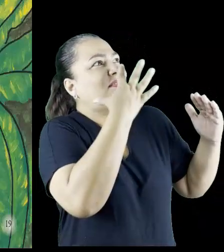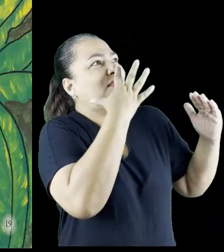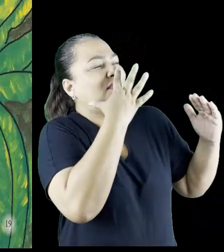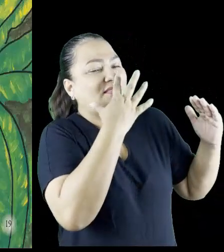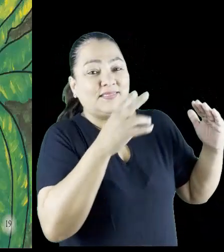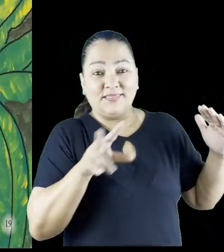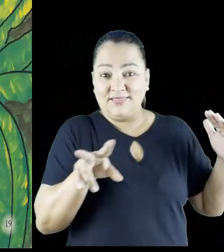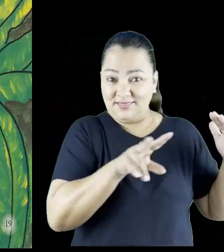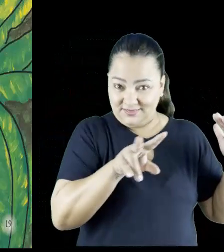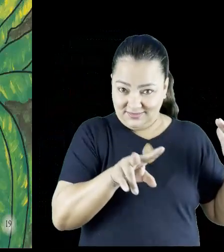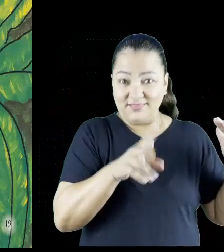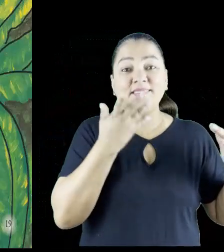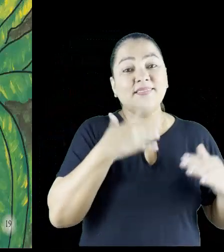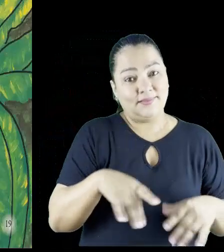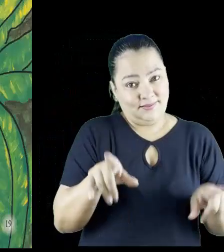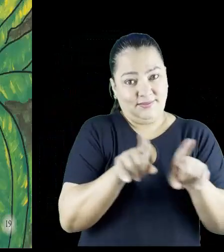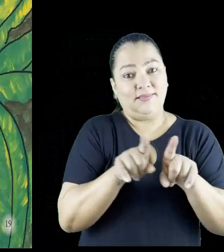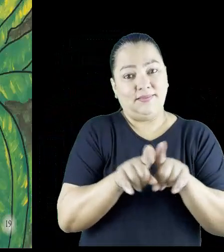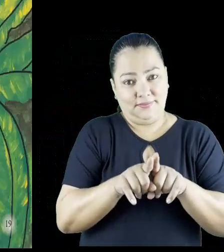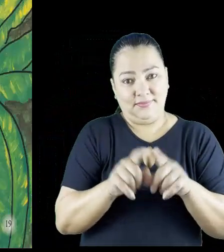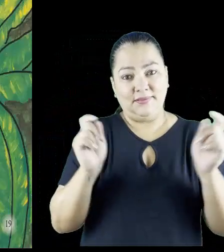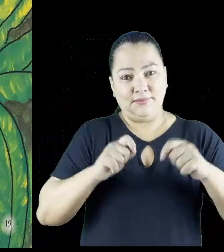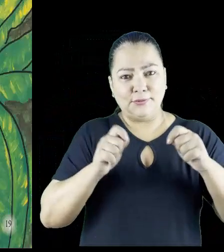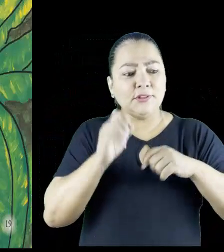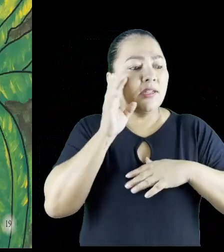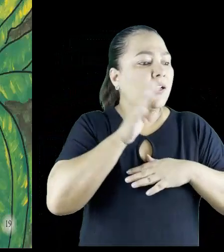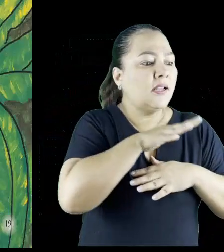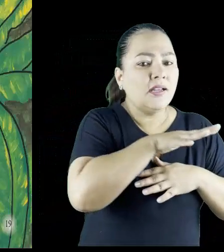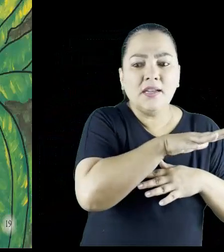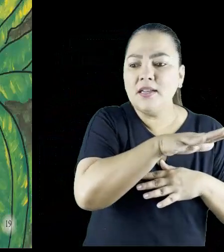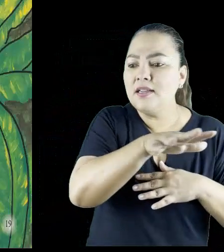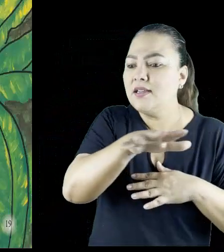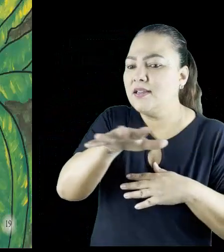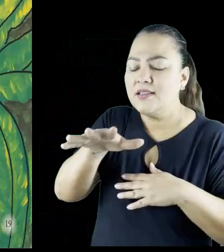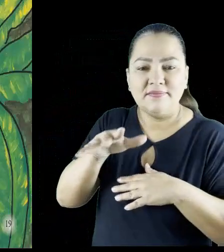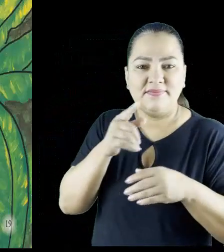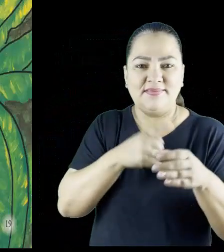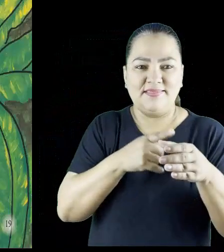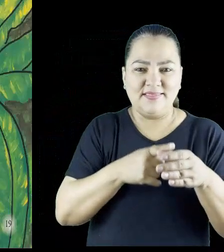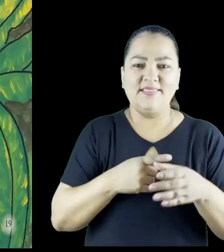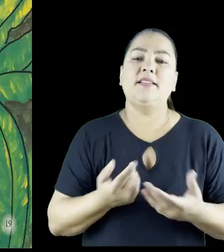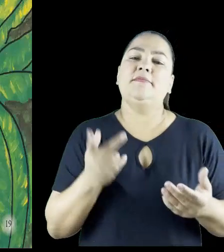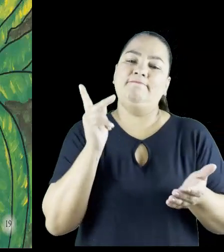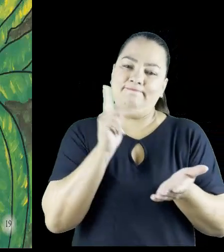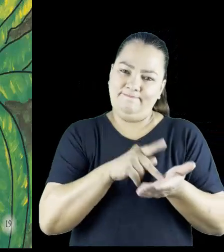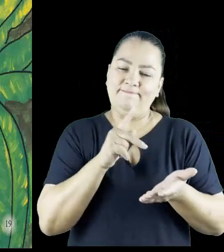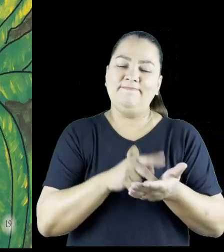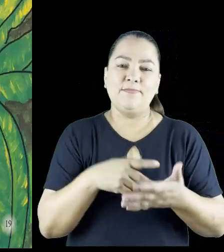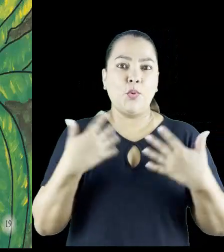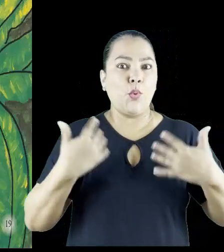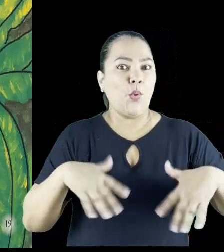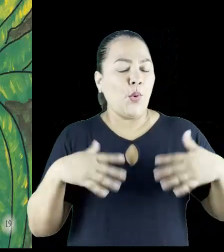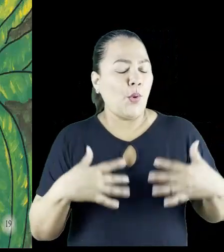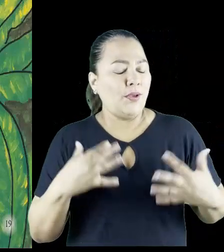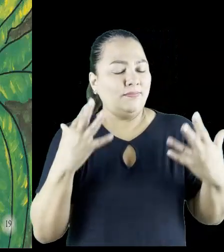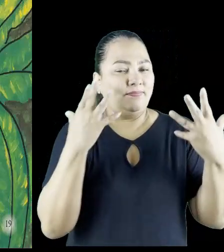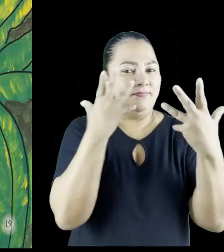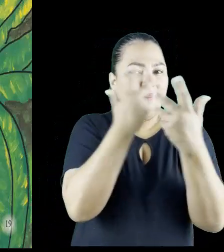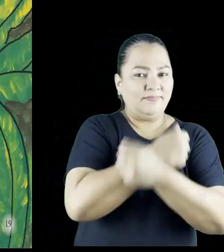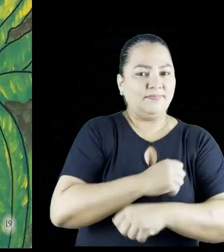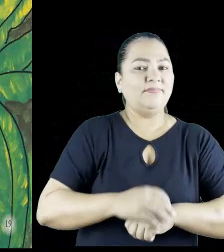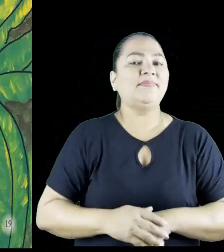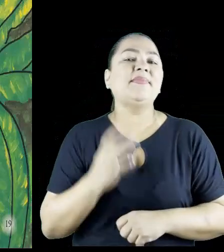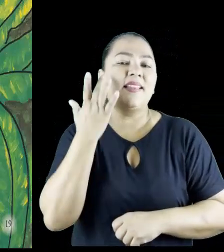crianças, inclusive do Carlos e da Carmen. Também dava para ver quase a cidade toda lá de cima e ela é realmente de